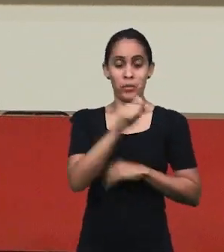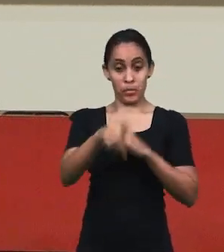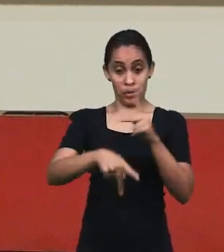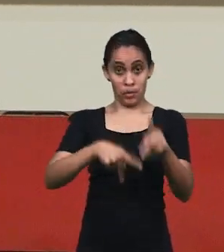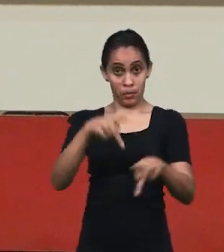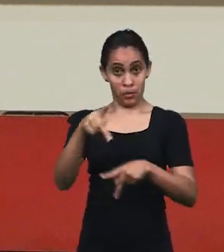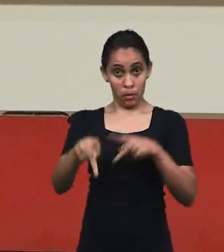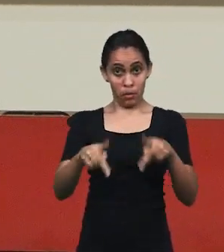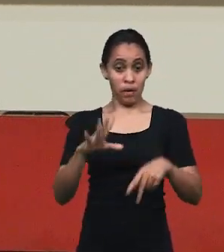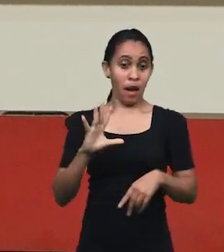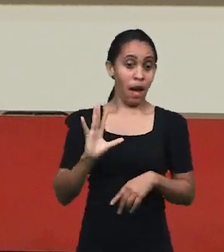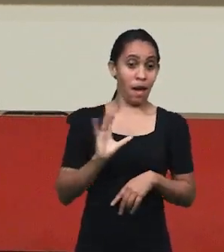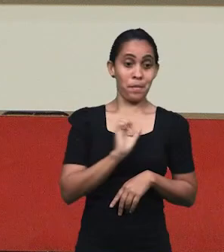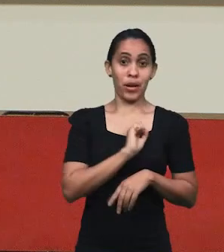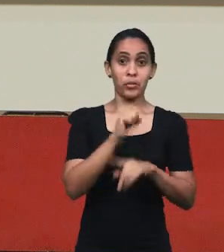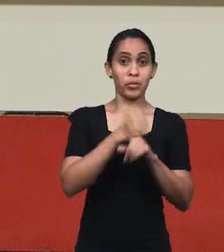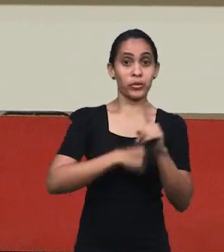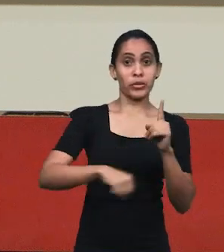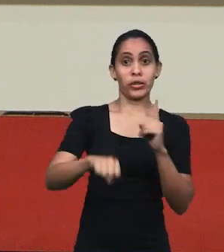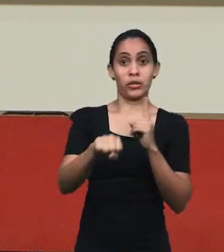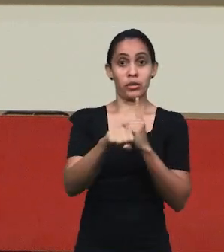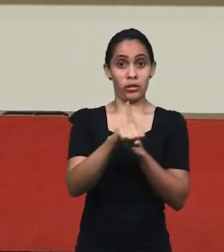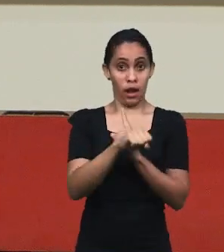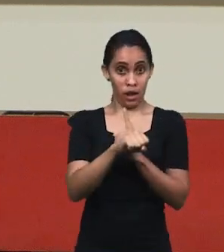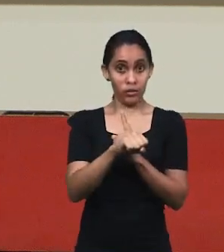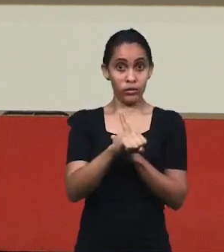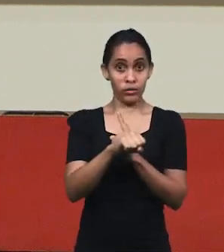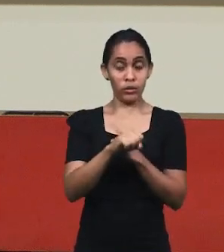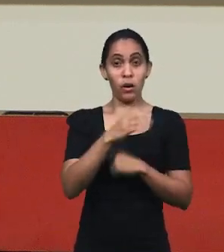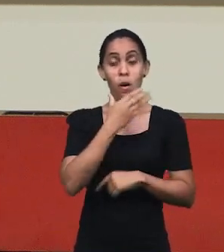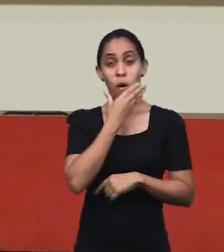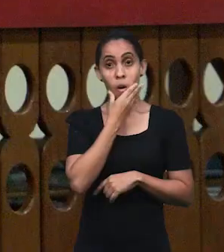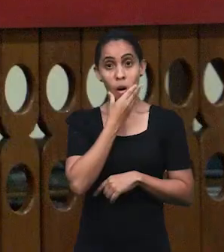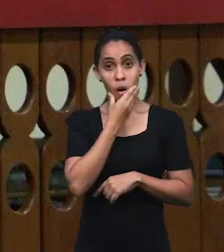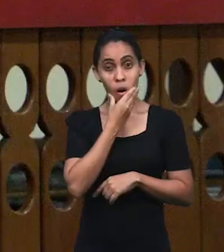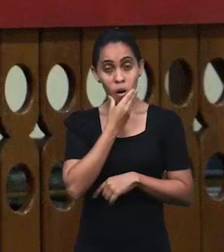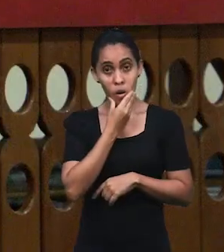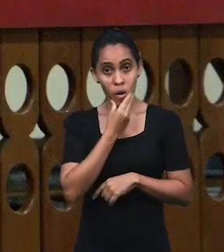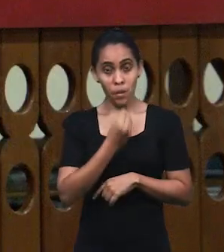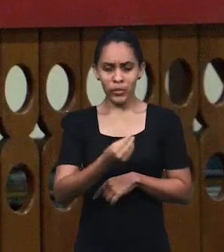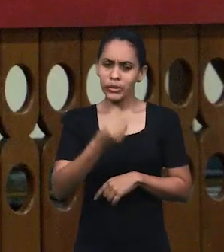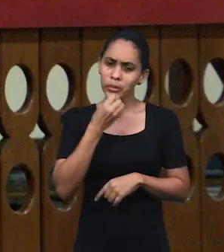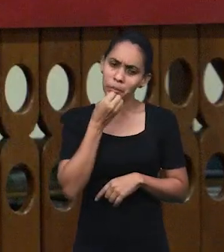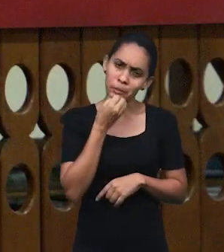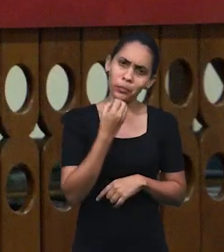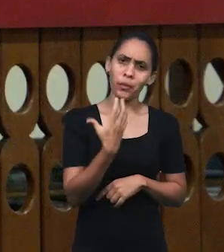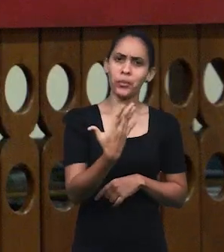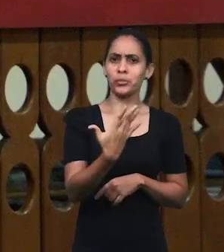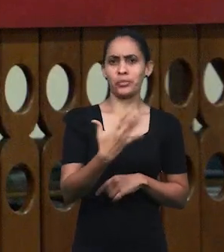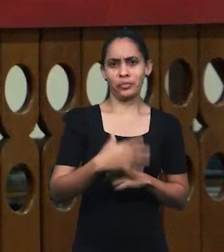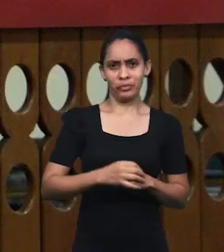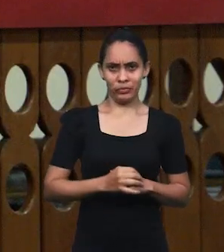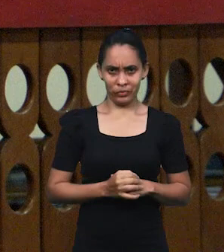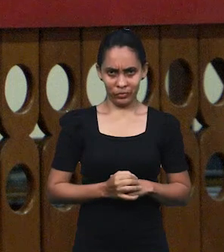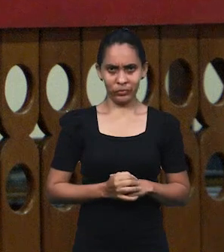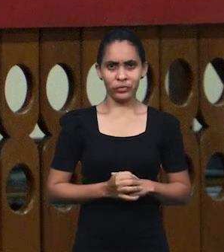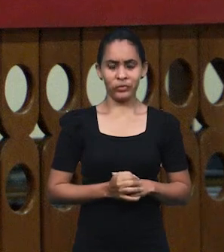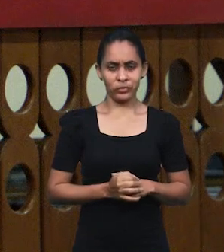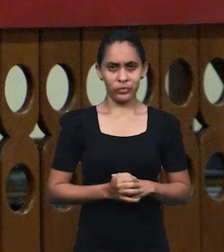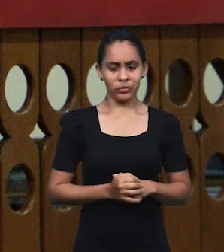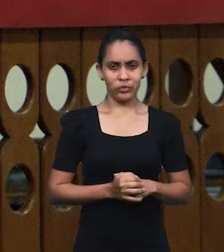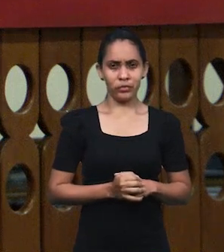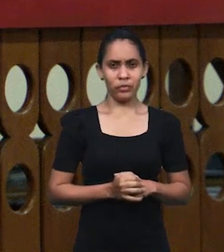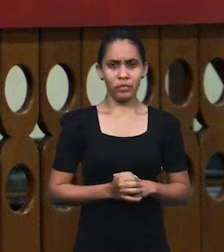amados pelo povo, amados pela comunidade, os honestos, os justos, o bom